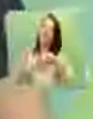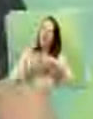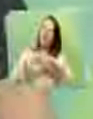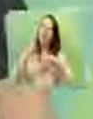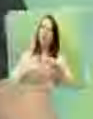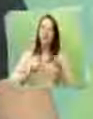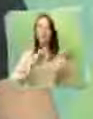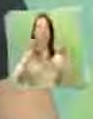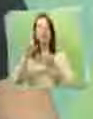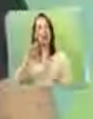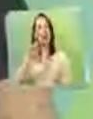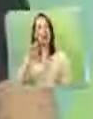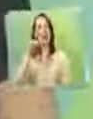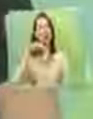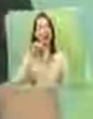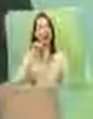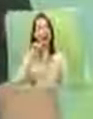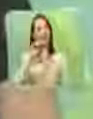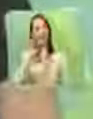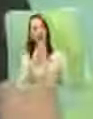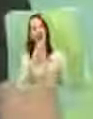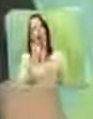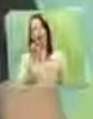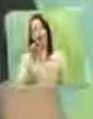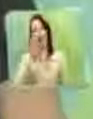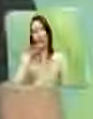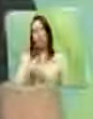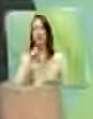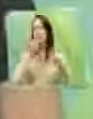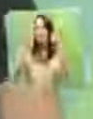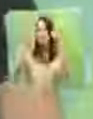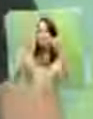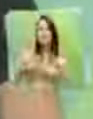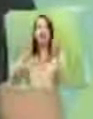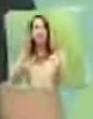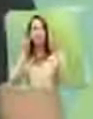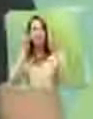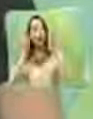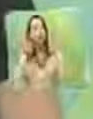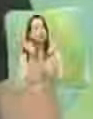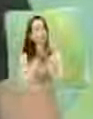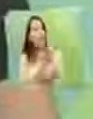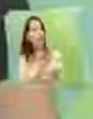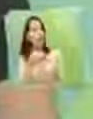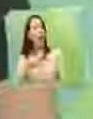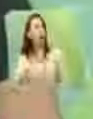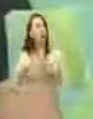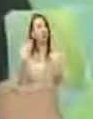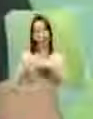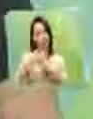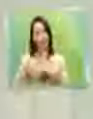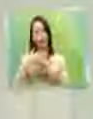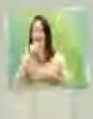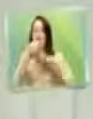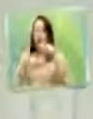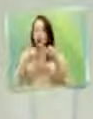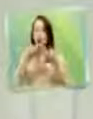Estamos de volta com o Plantão Enem ao vivo, trazendo temas que vão cair nas provas e muitas dicas para